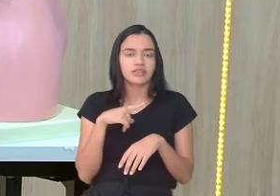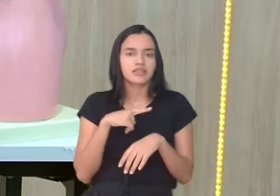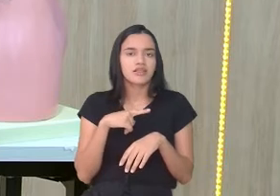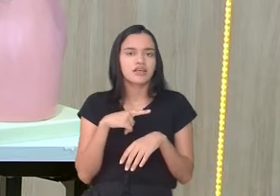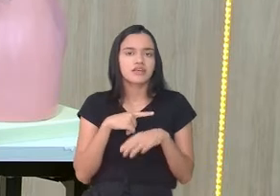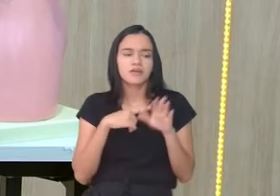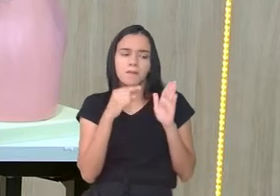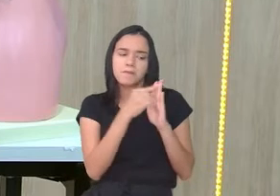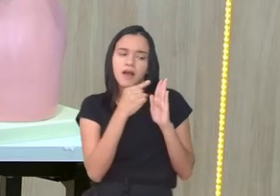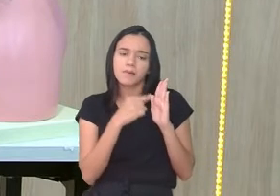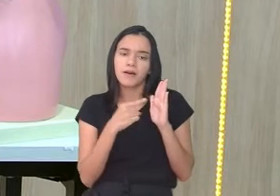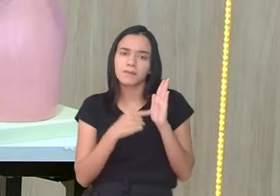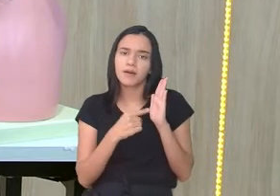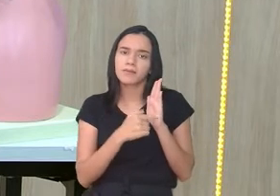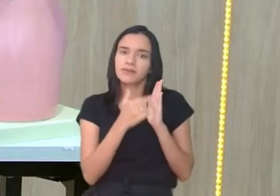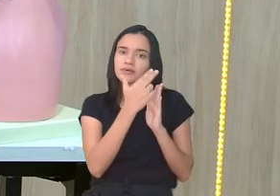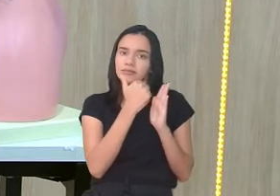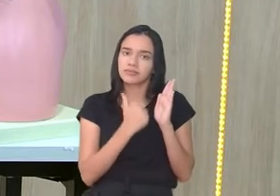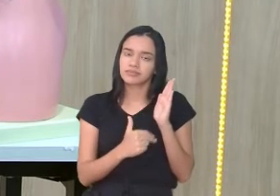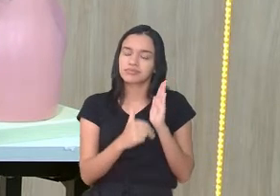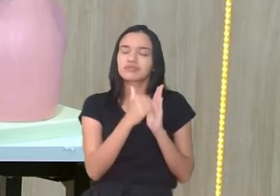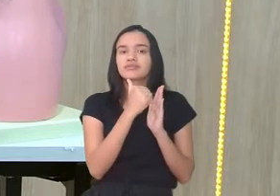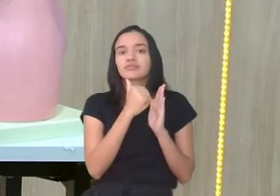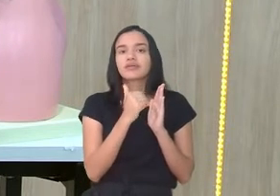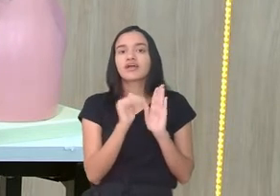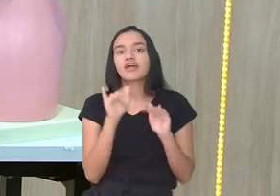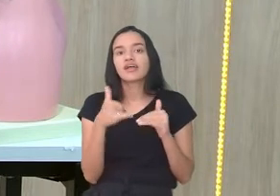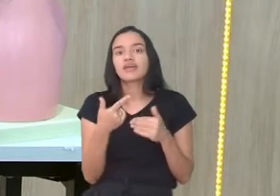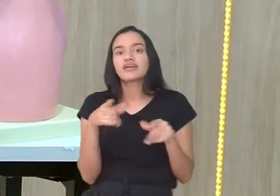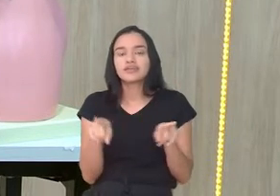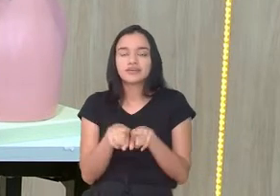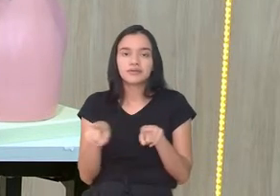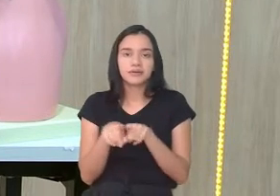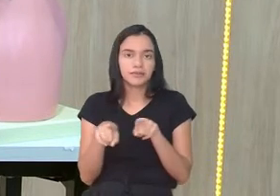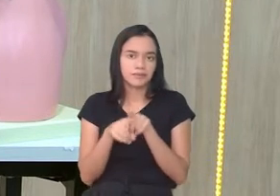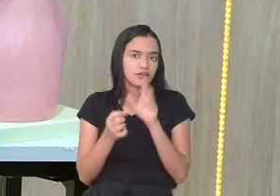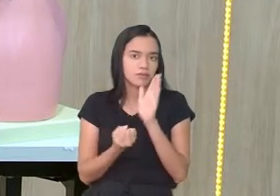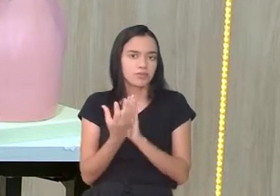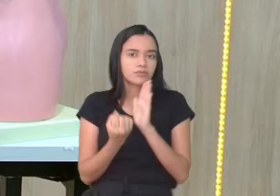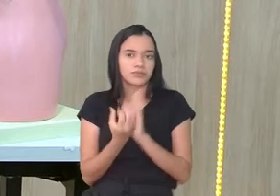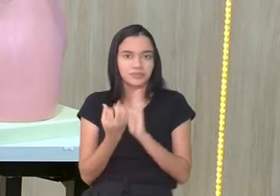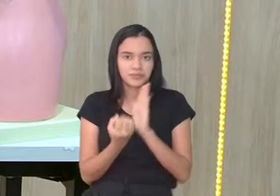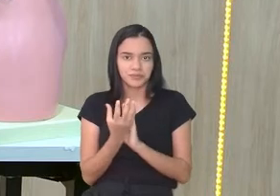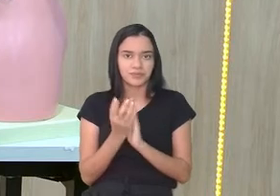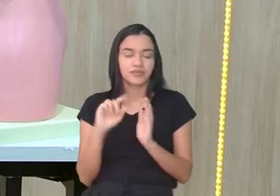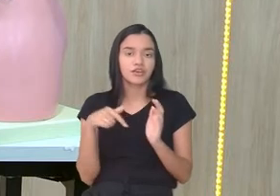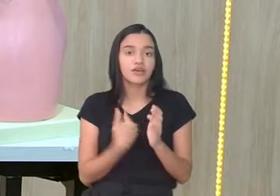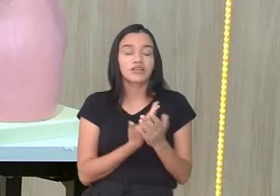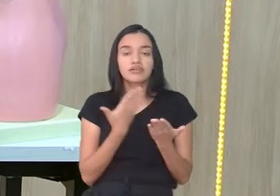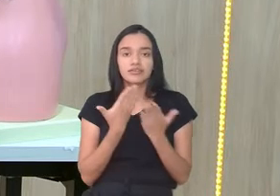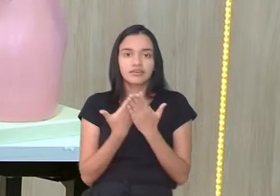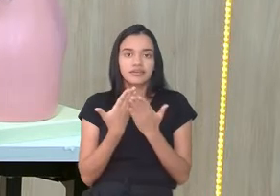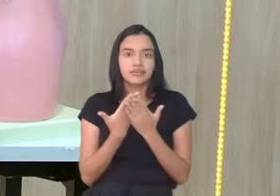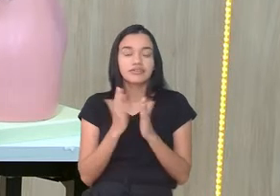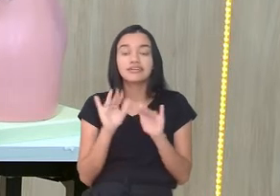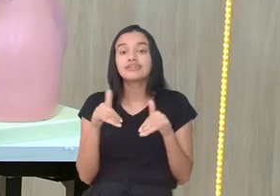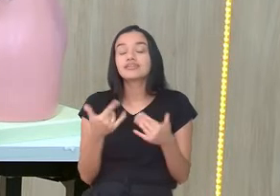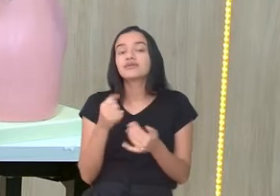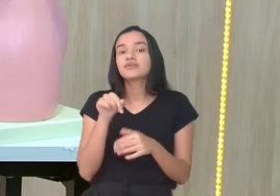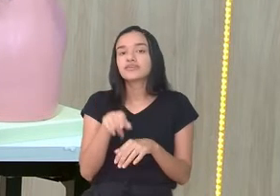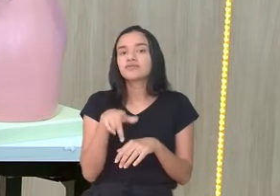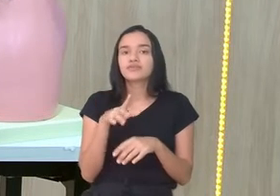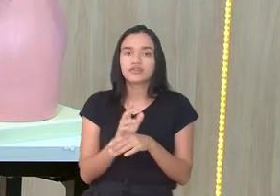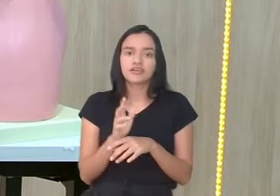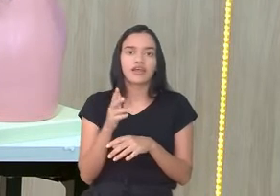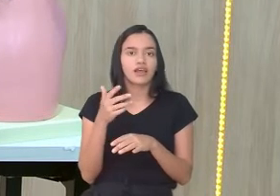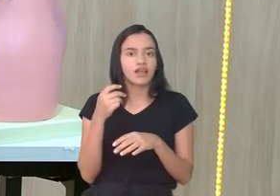que função principal tem o ovário. Que produção, o que é que acontece ali de acordo com a nossa aula, né? Então, se vocês